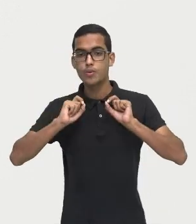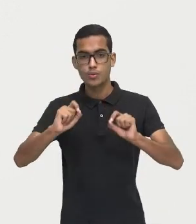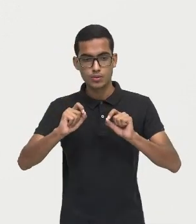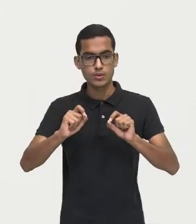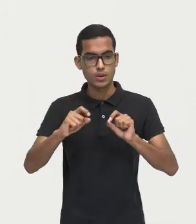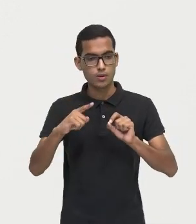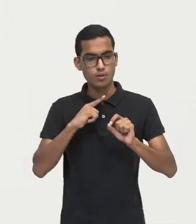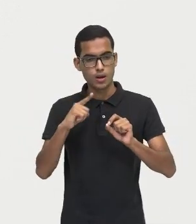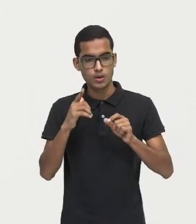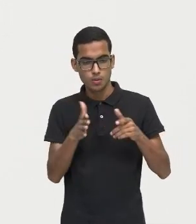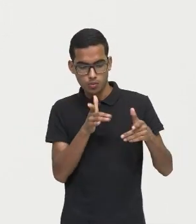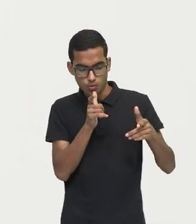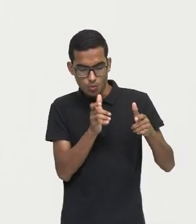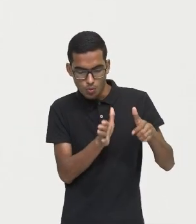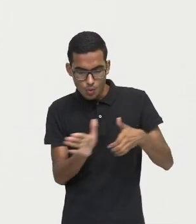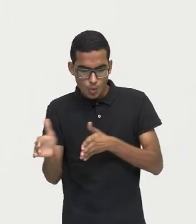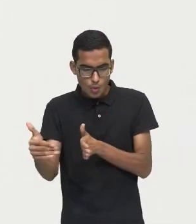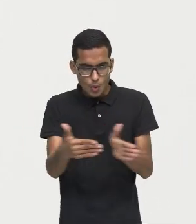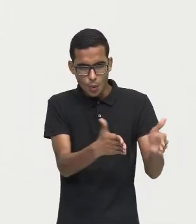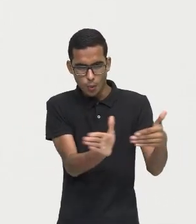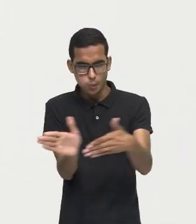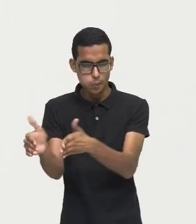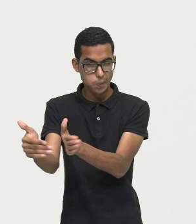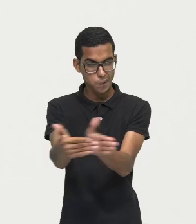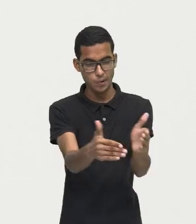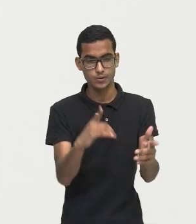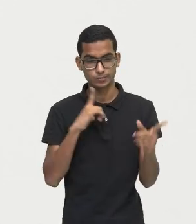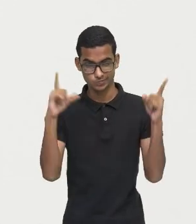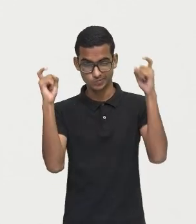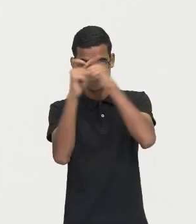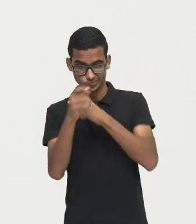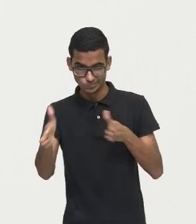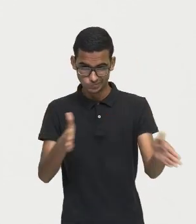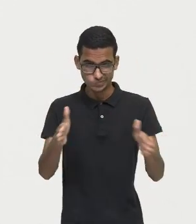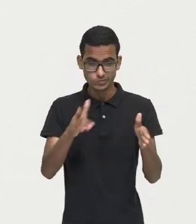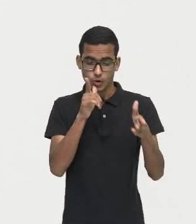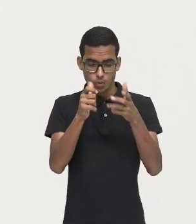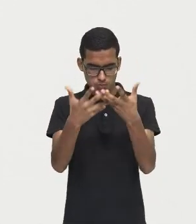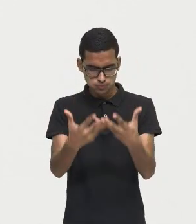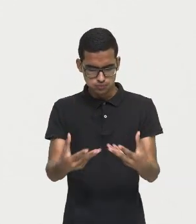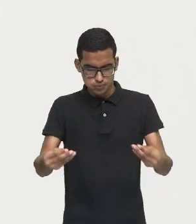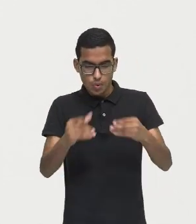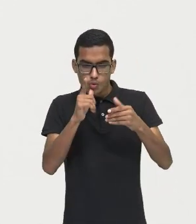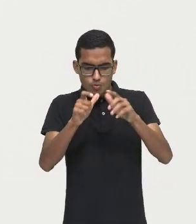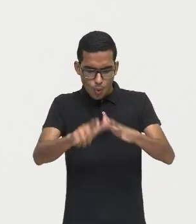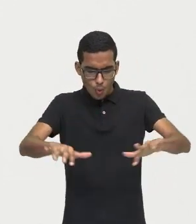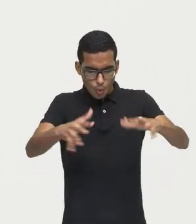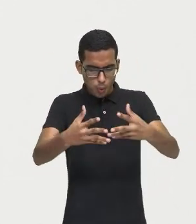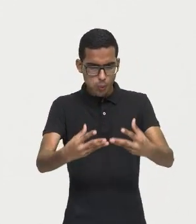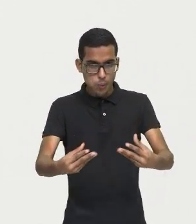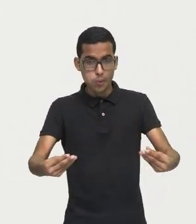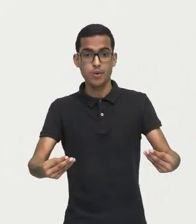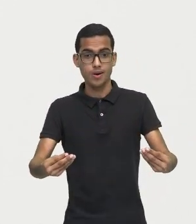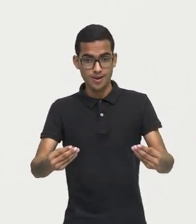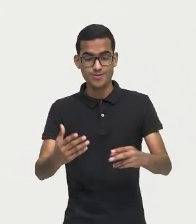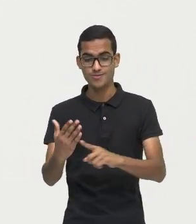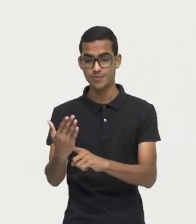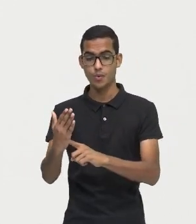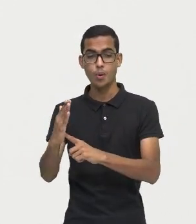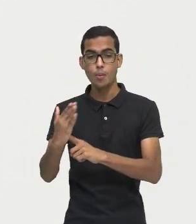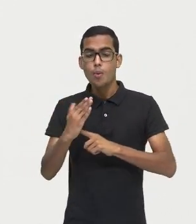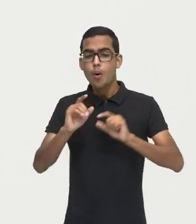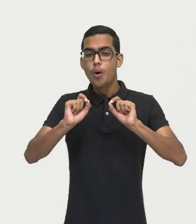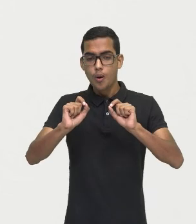do Alto Rio Negro têm essa dificuldade de navegação, principalmente no período da seca, por apresentar um relevo com bastante